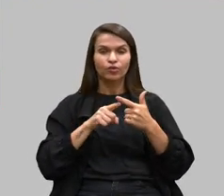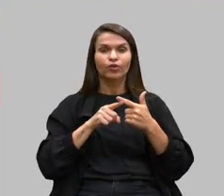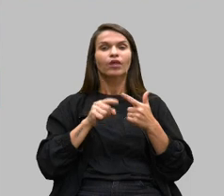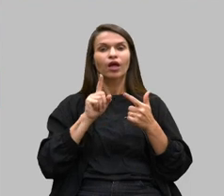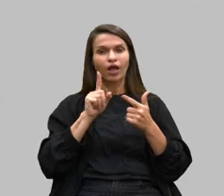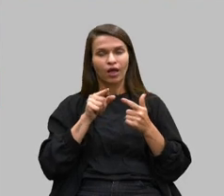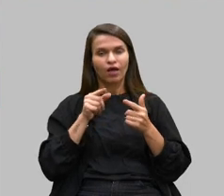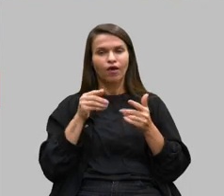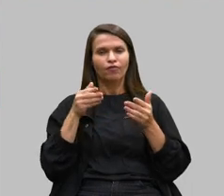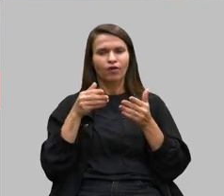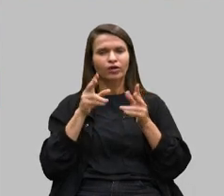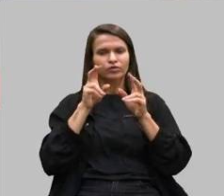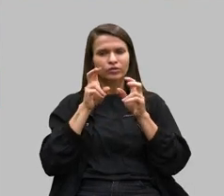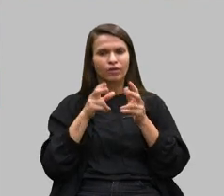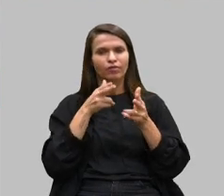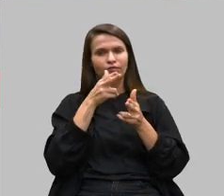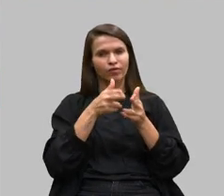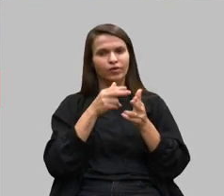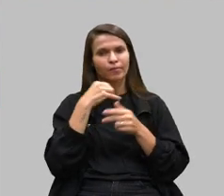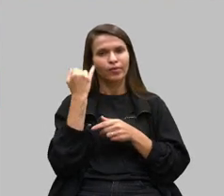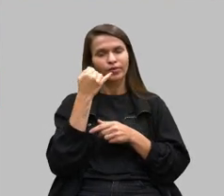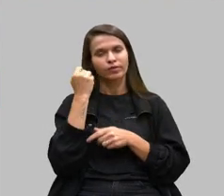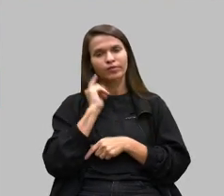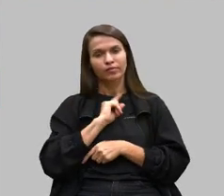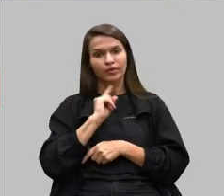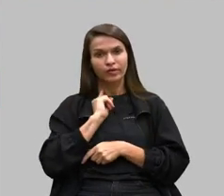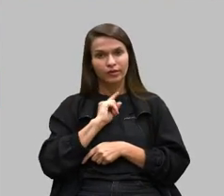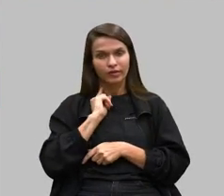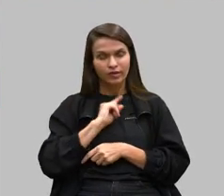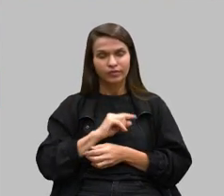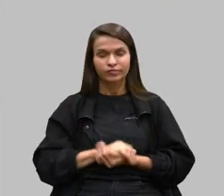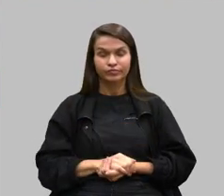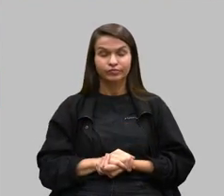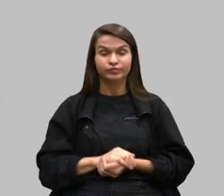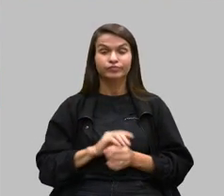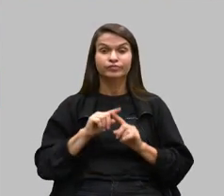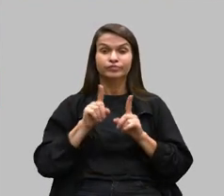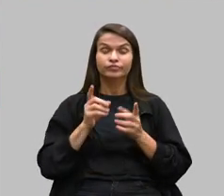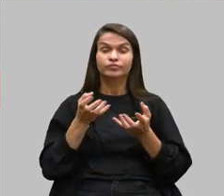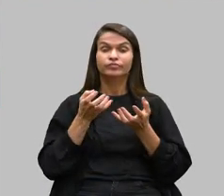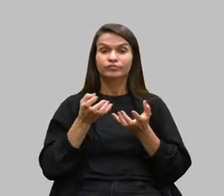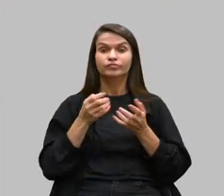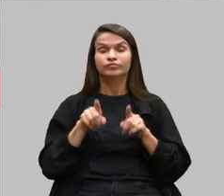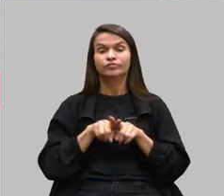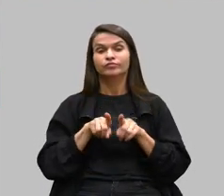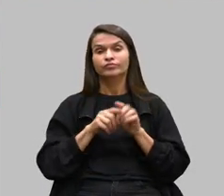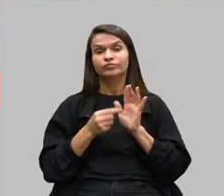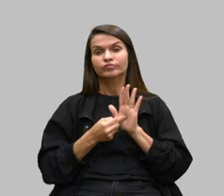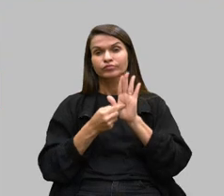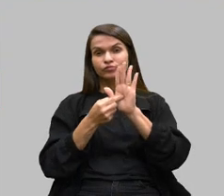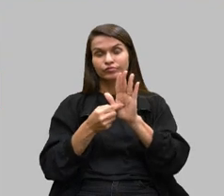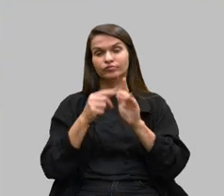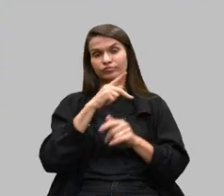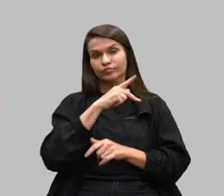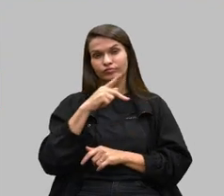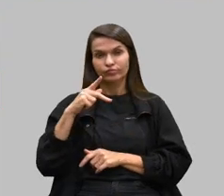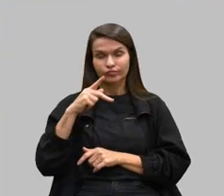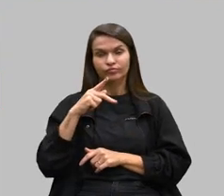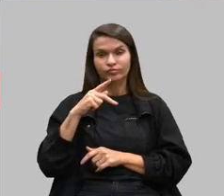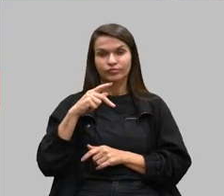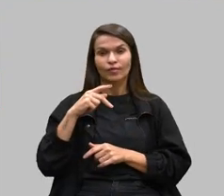hein tão importante para Minas Gerais mas eu queria aqui também apresentar todos vocês o presidente da multimodal